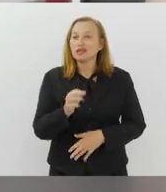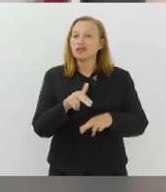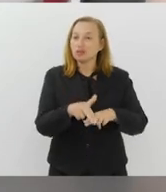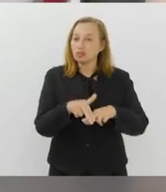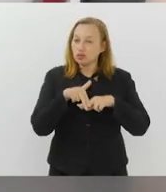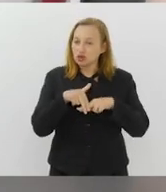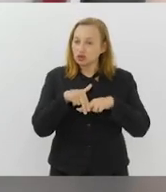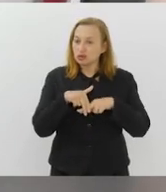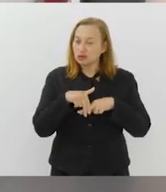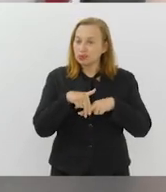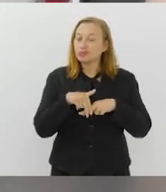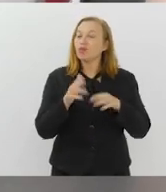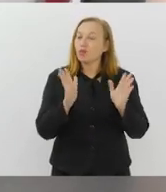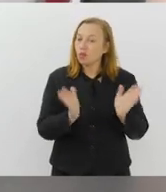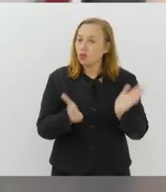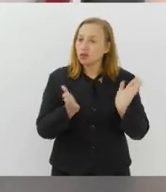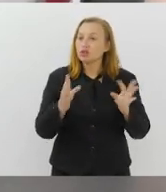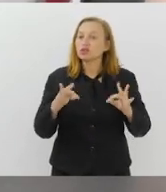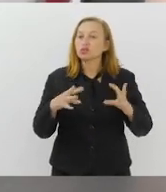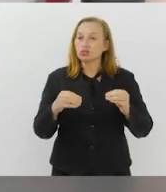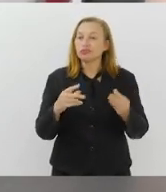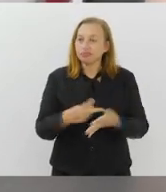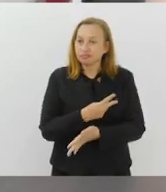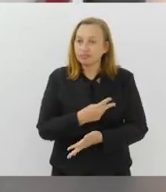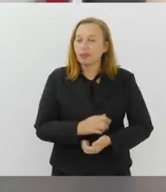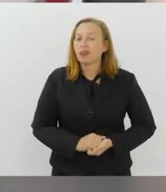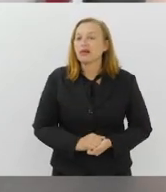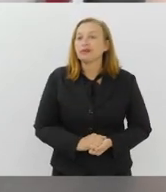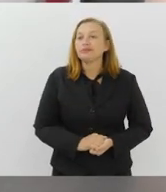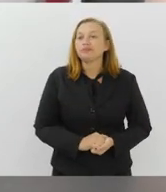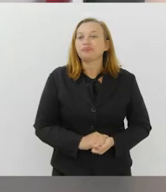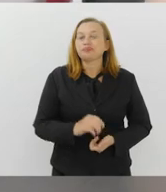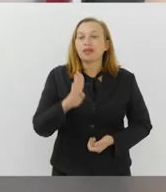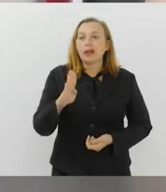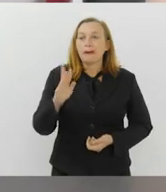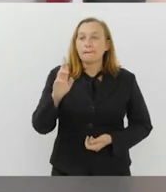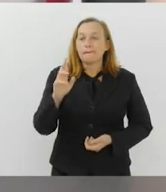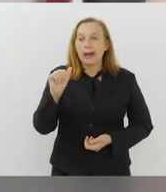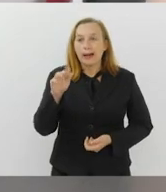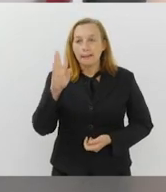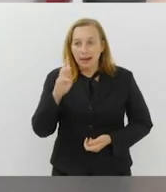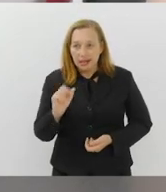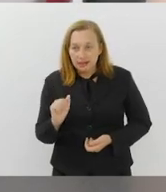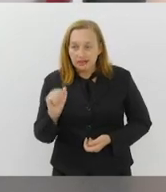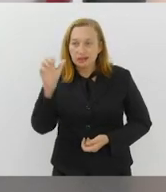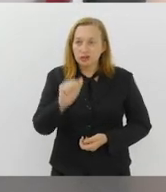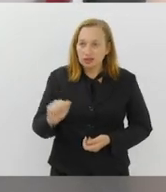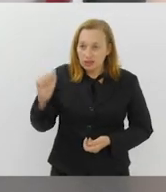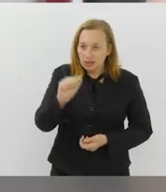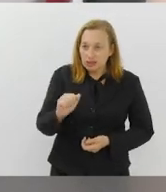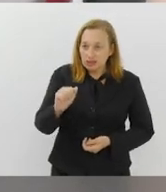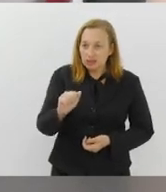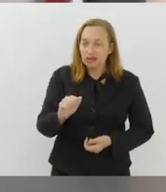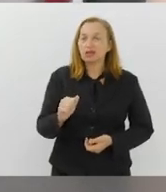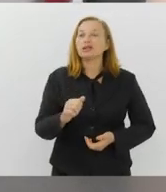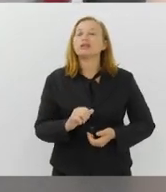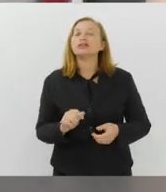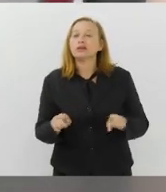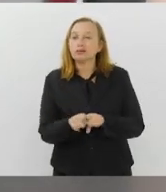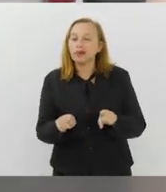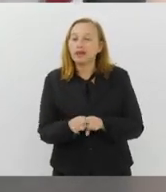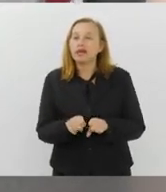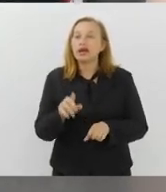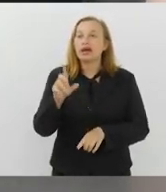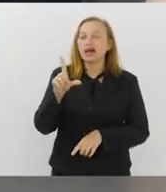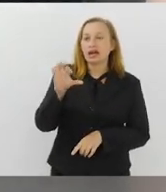para que hoje tudo isso aconteça. Não é? A Bárbara Maciel, da Associação também de Nenhum Direito a Menos. Obrigado, Bárbara. A